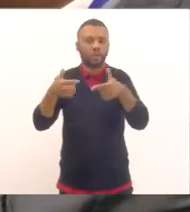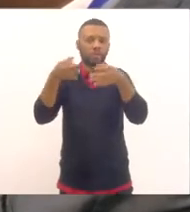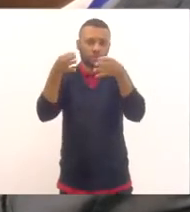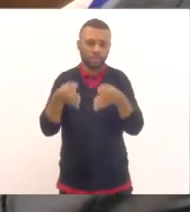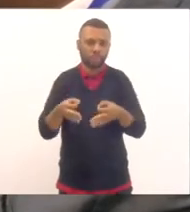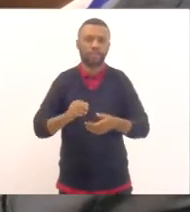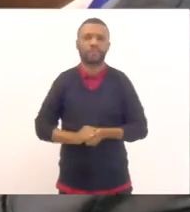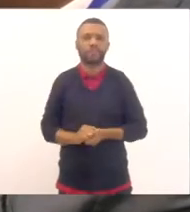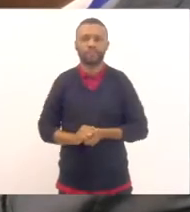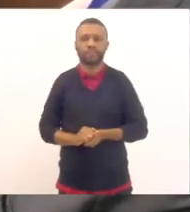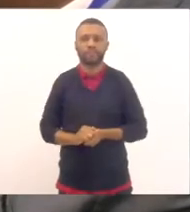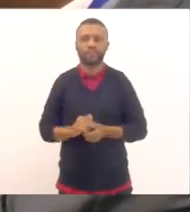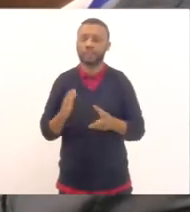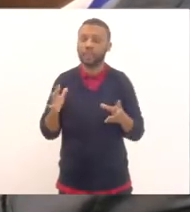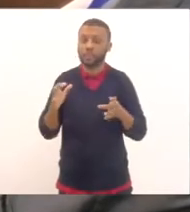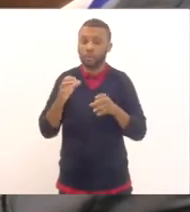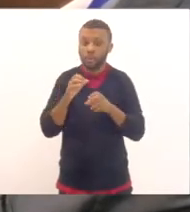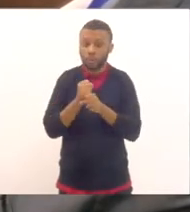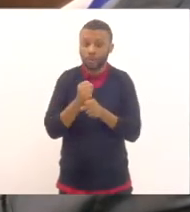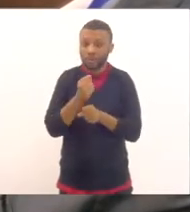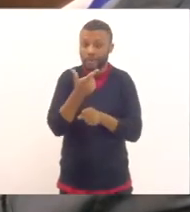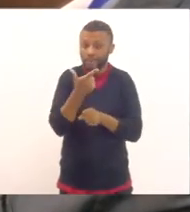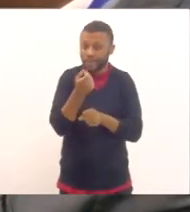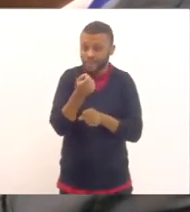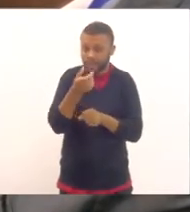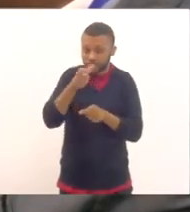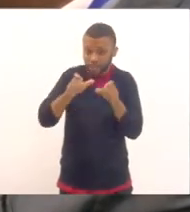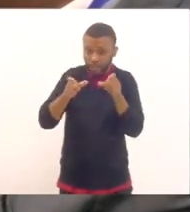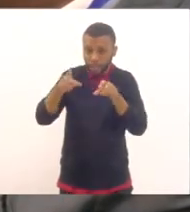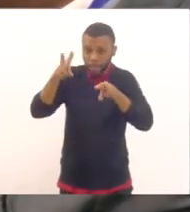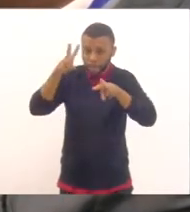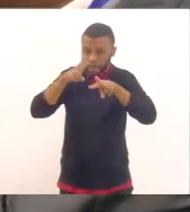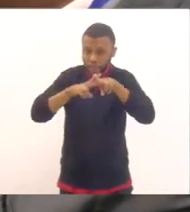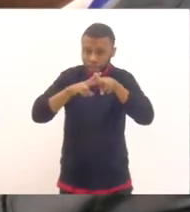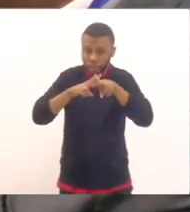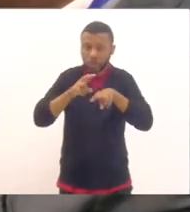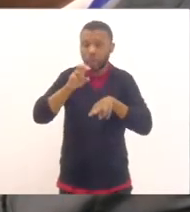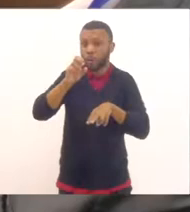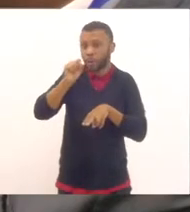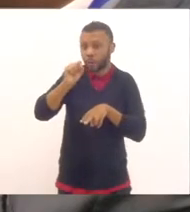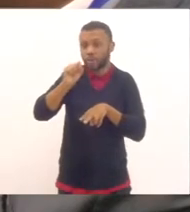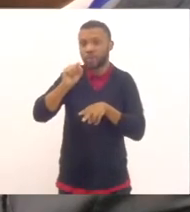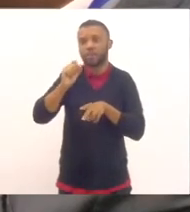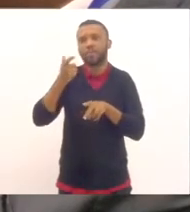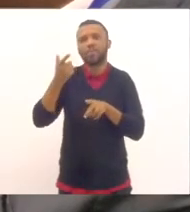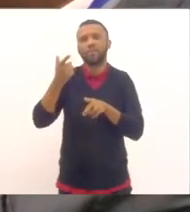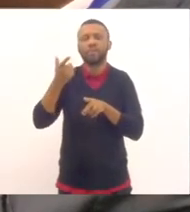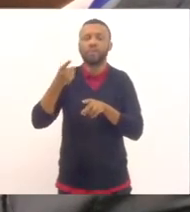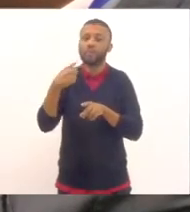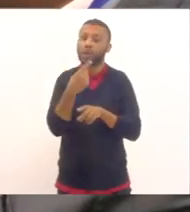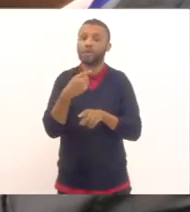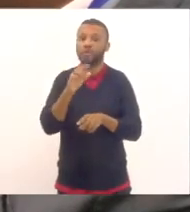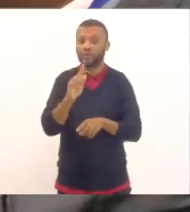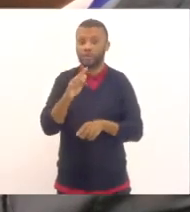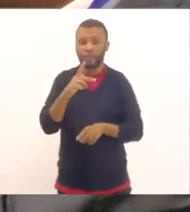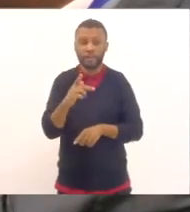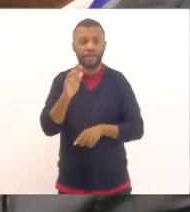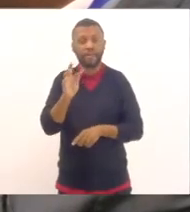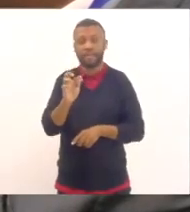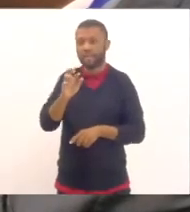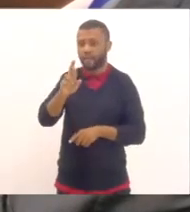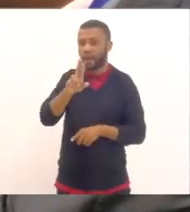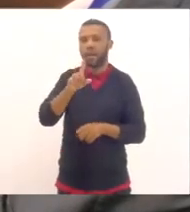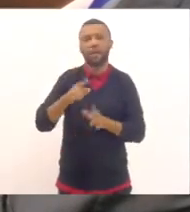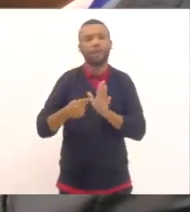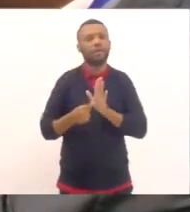dessas 20 ou desse 23 nesses três meses oito foram nossos de app justamente ter mandado essa essa abordagem